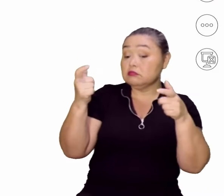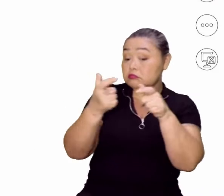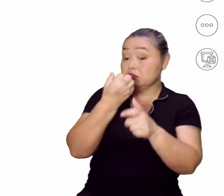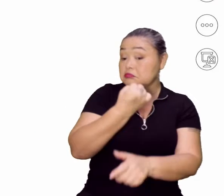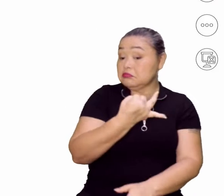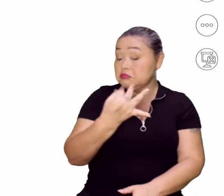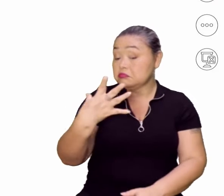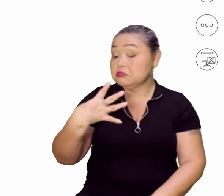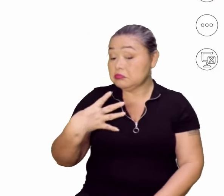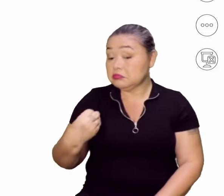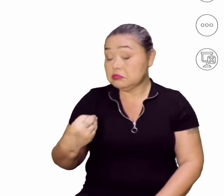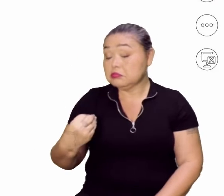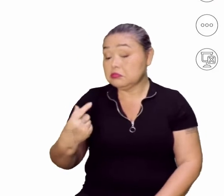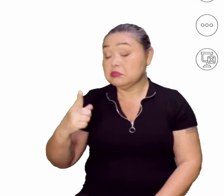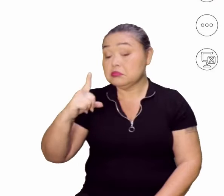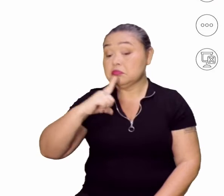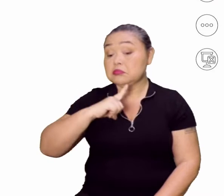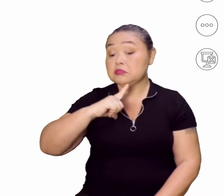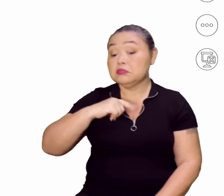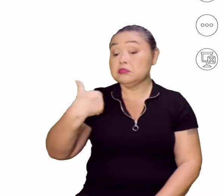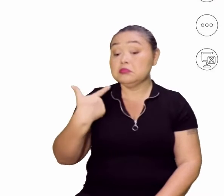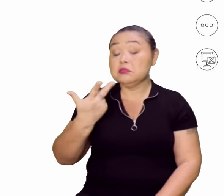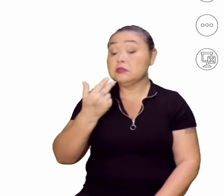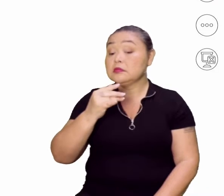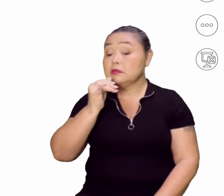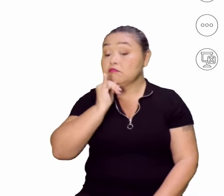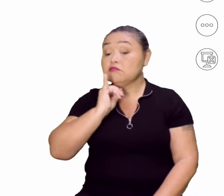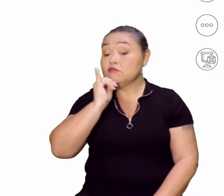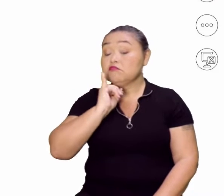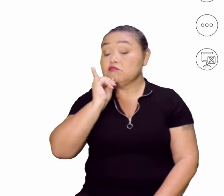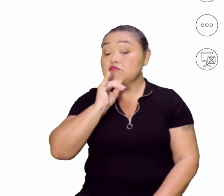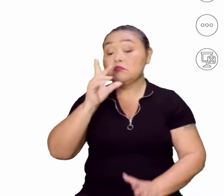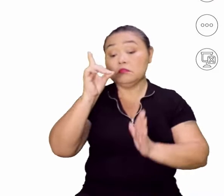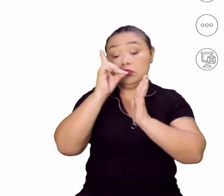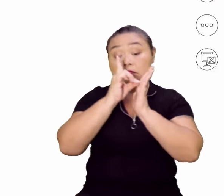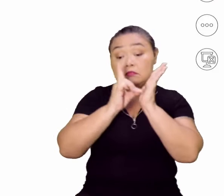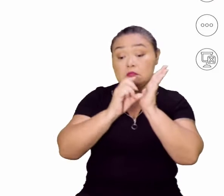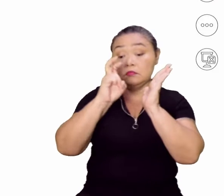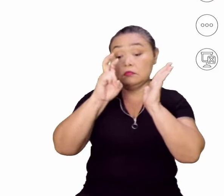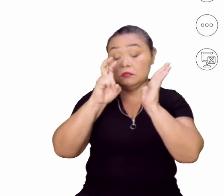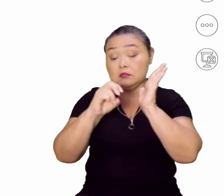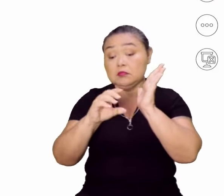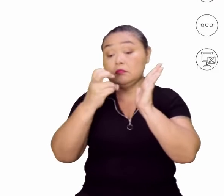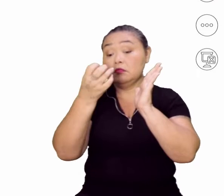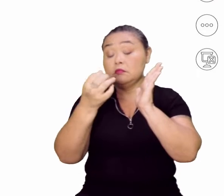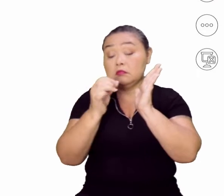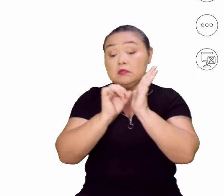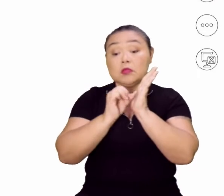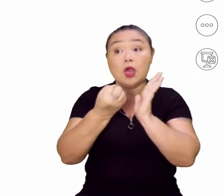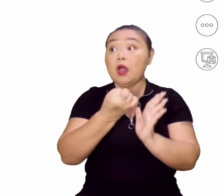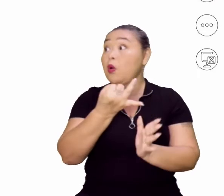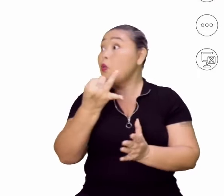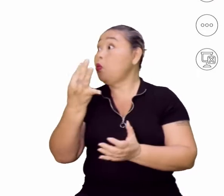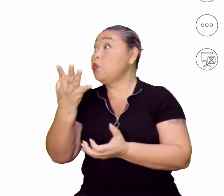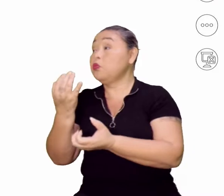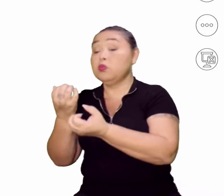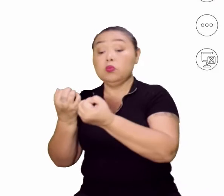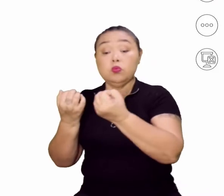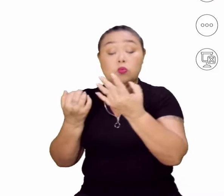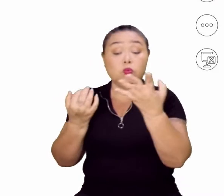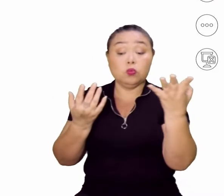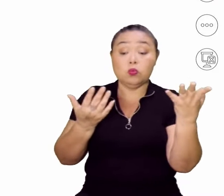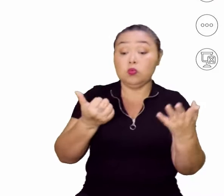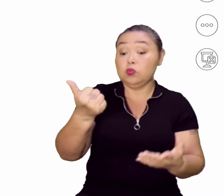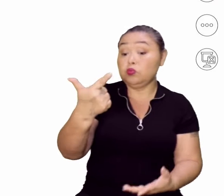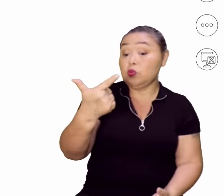a quantidade de filhos que querem ter. A gente citou o exemplo da década de 50, 60, famílias eram numerosas. Tinham as